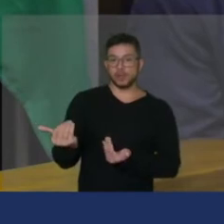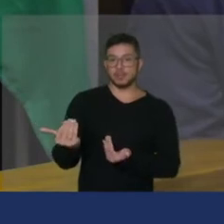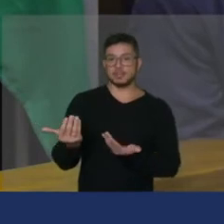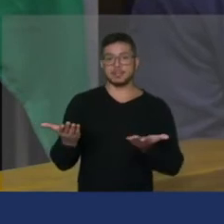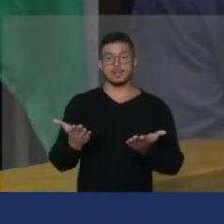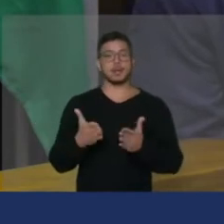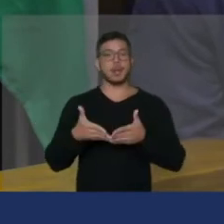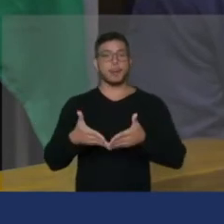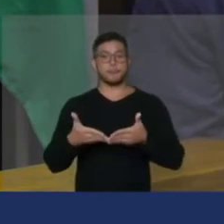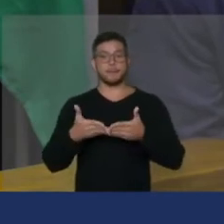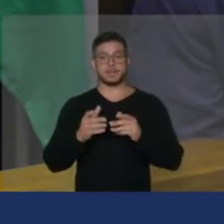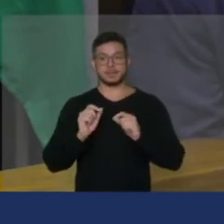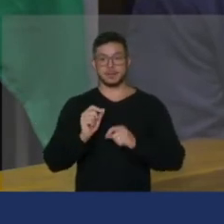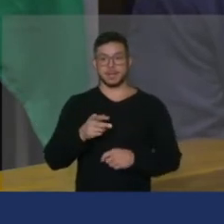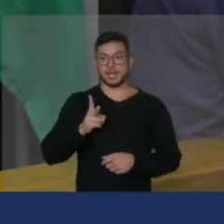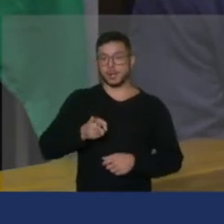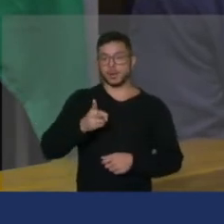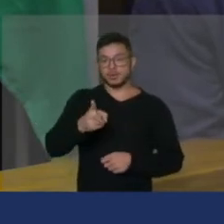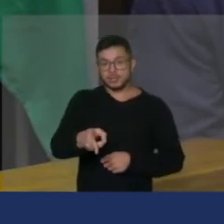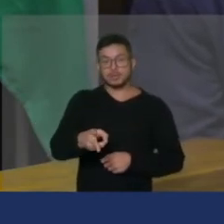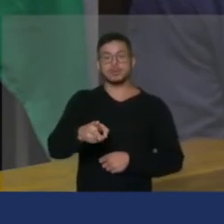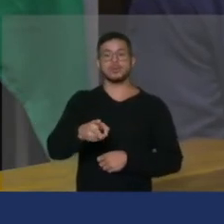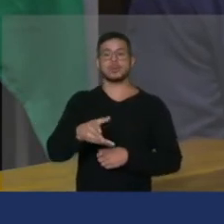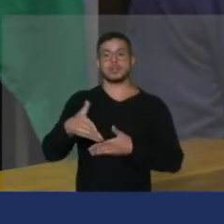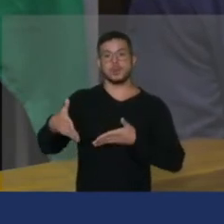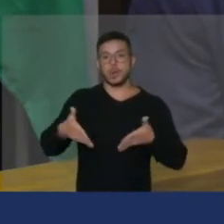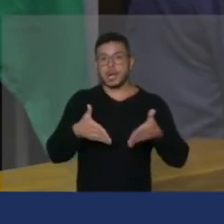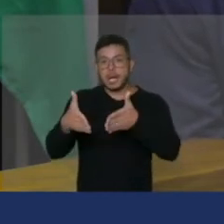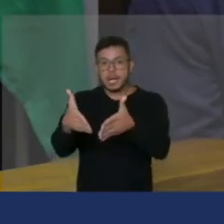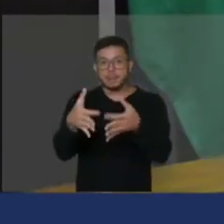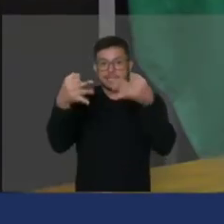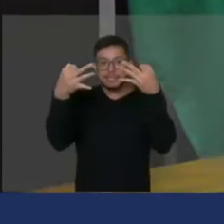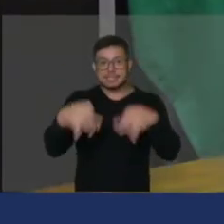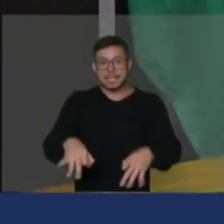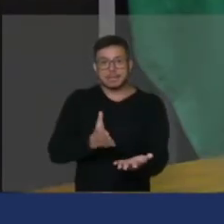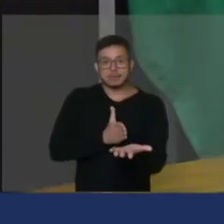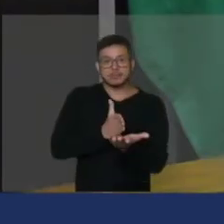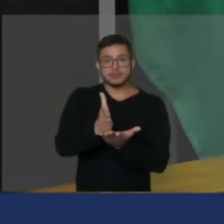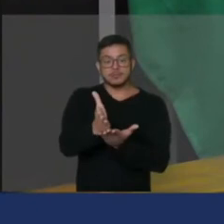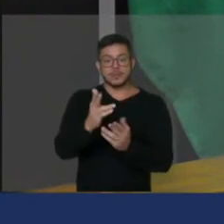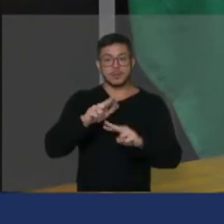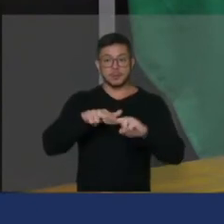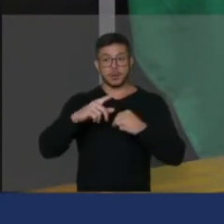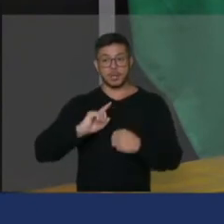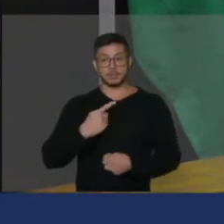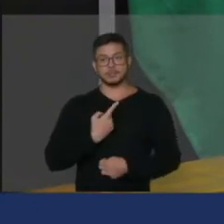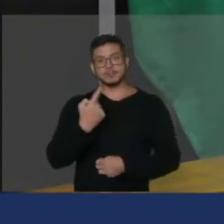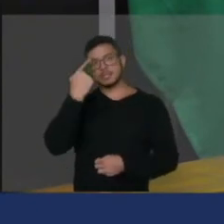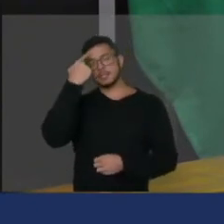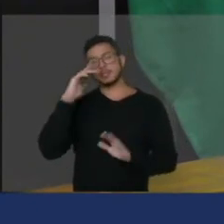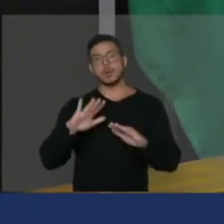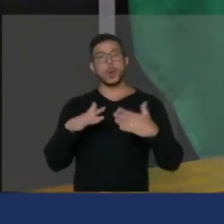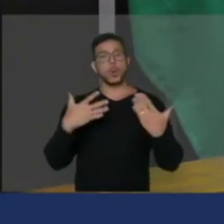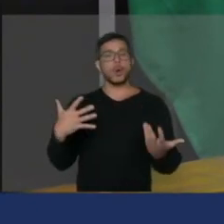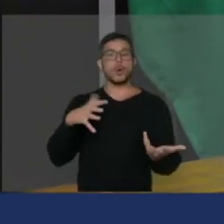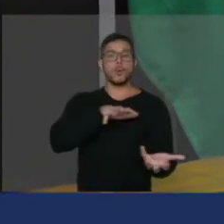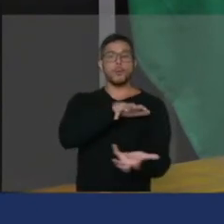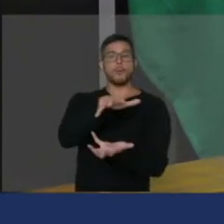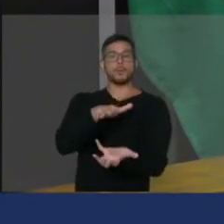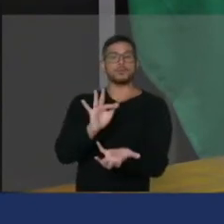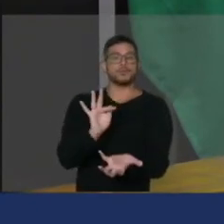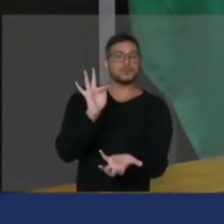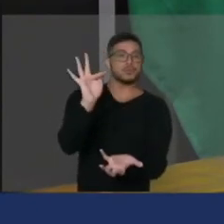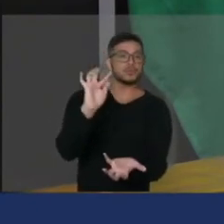seguindo esse caminho da luz, porque a gente se pergunta muito qual mundo vamos deixar para os nossos filhos, mas a gente esquece de